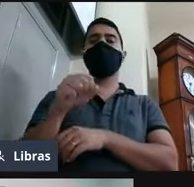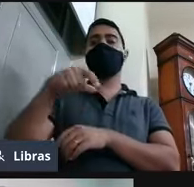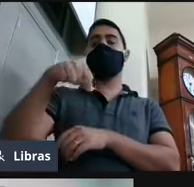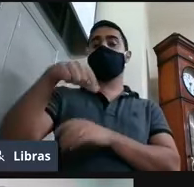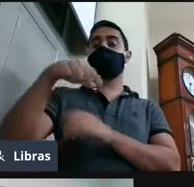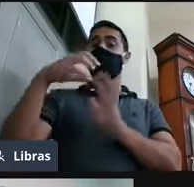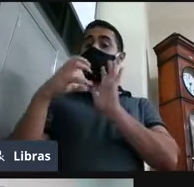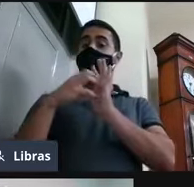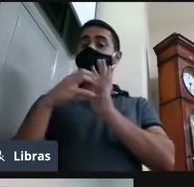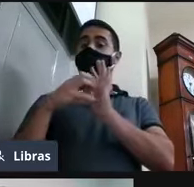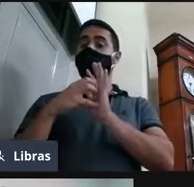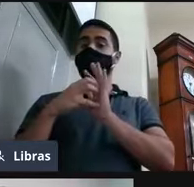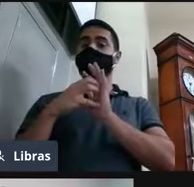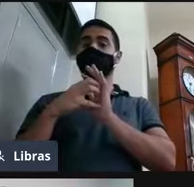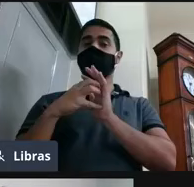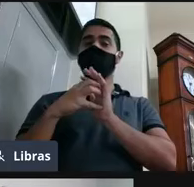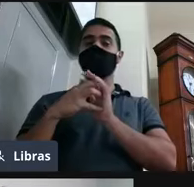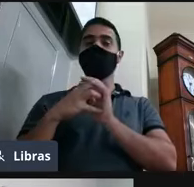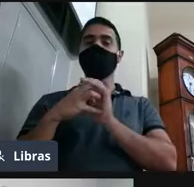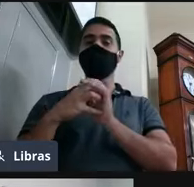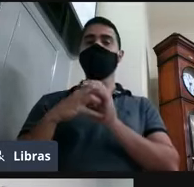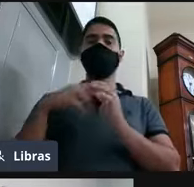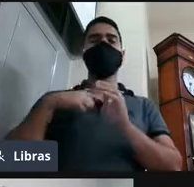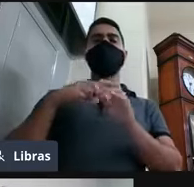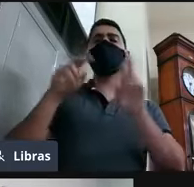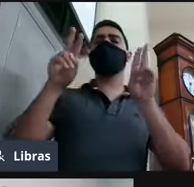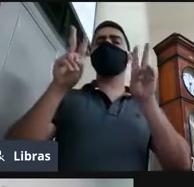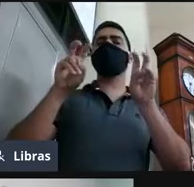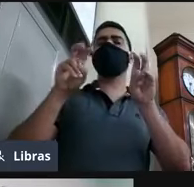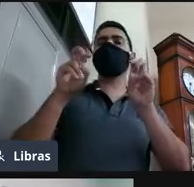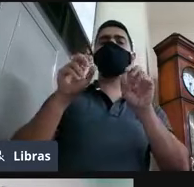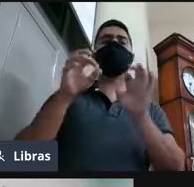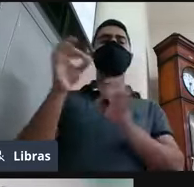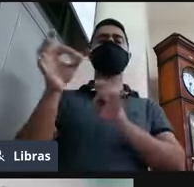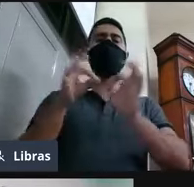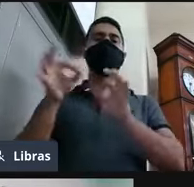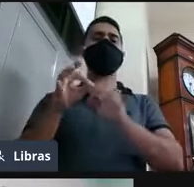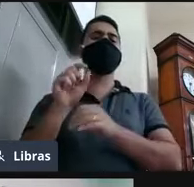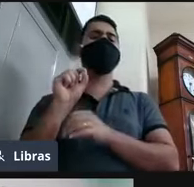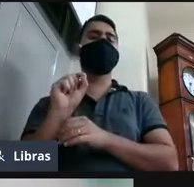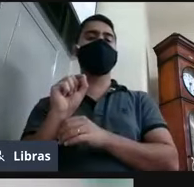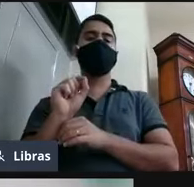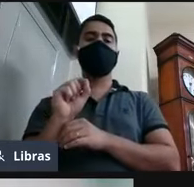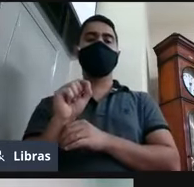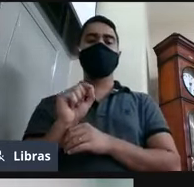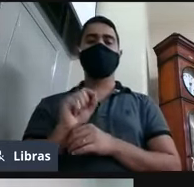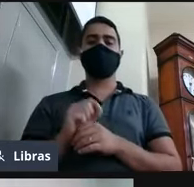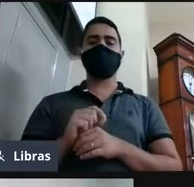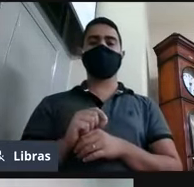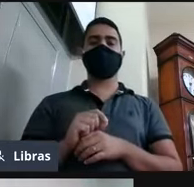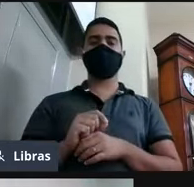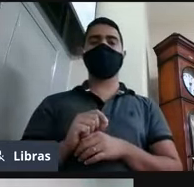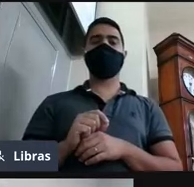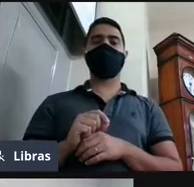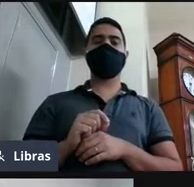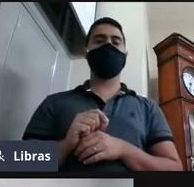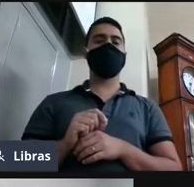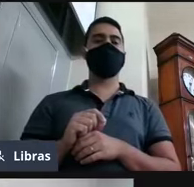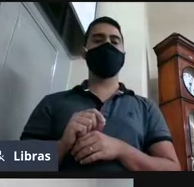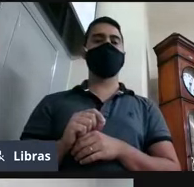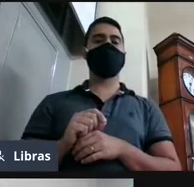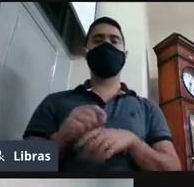Casa Legislativa, no qual estará em pauta a proposição do projeto de resolução referente ao parecer prévio contrário,